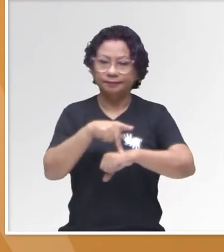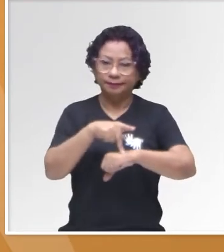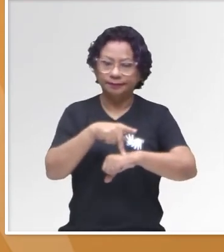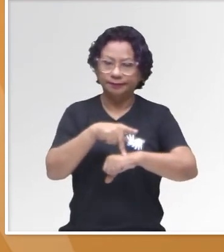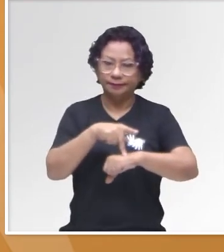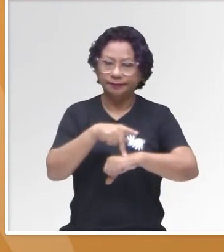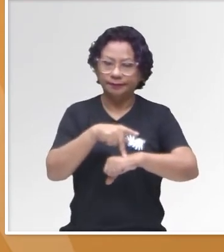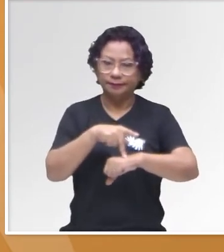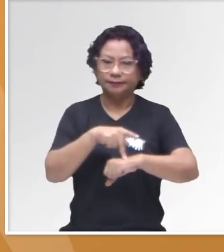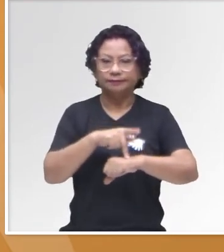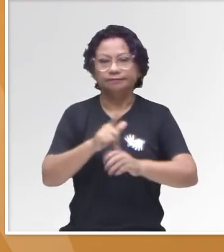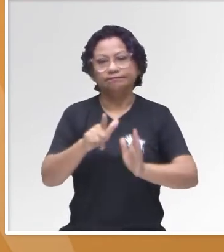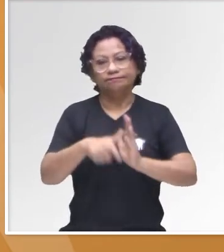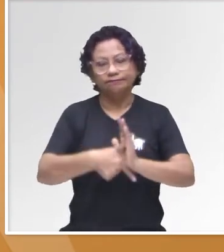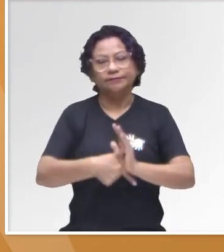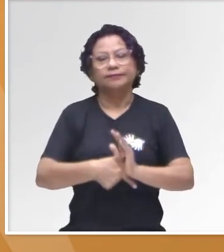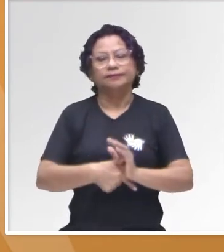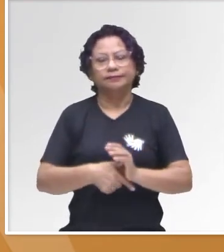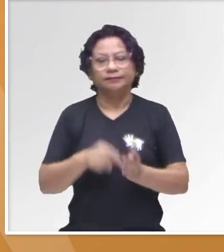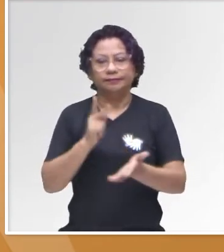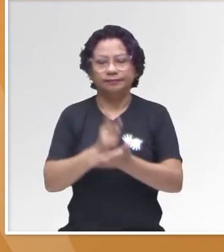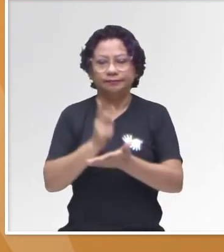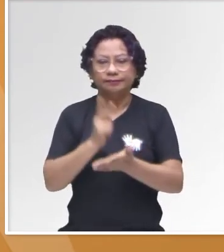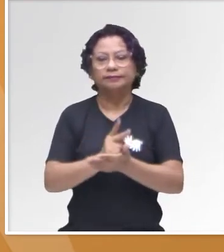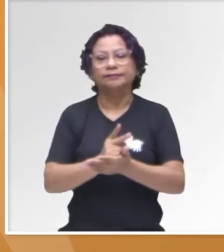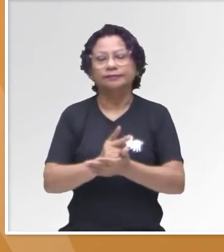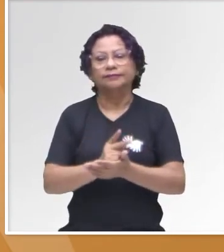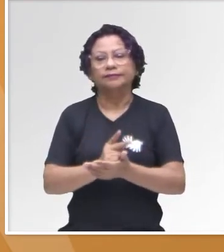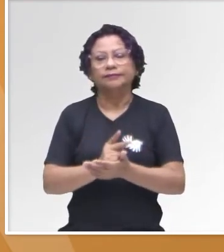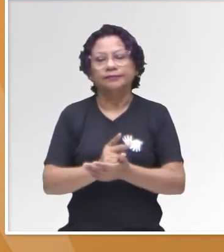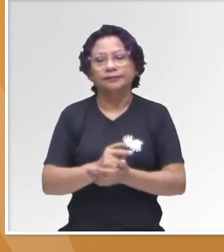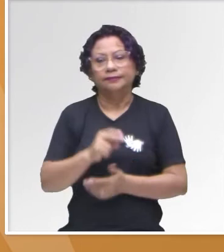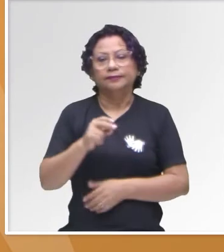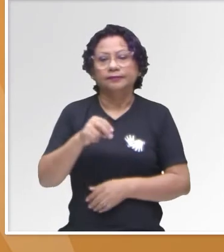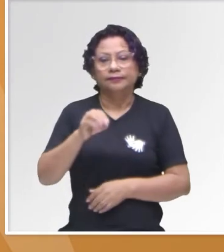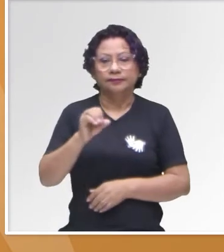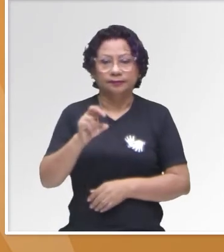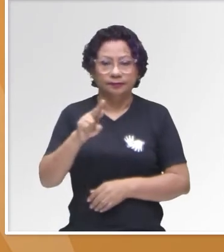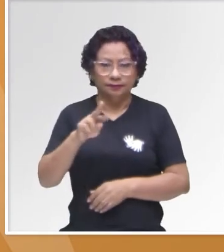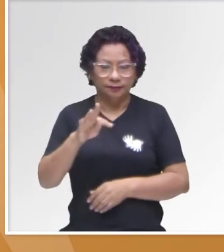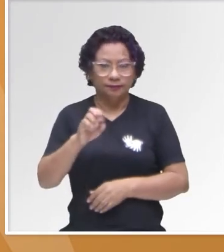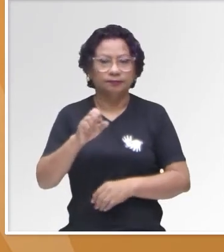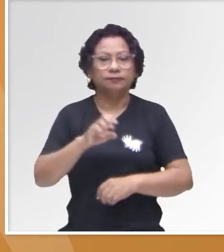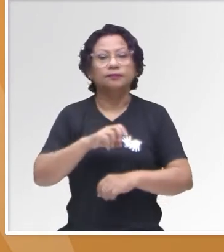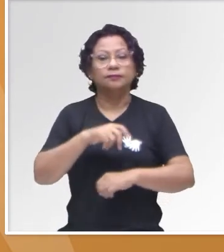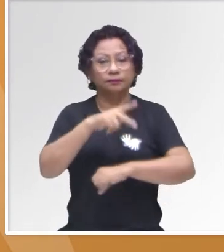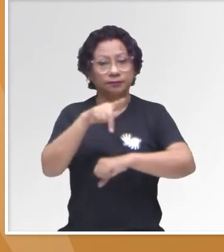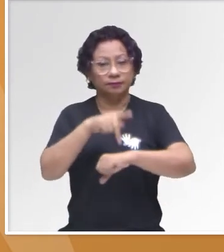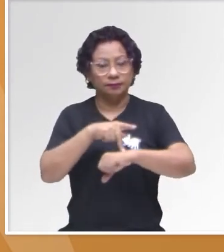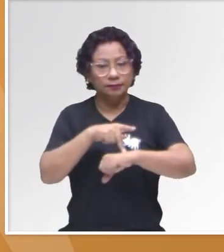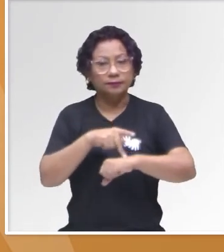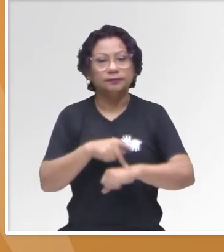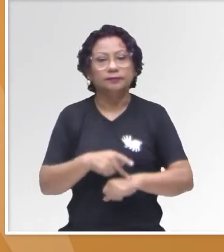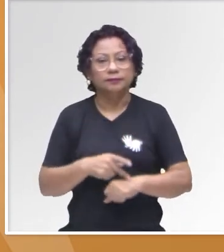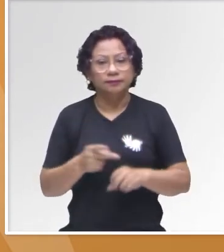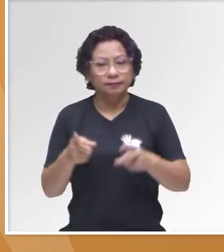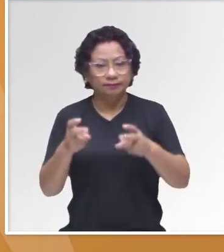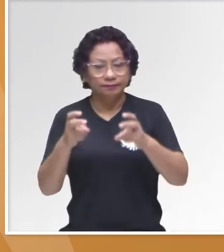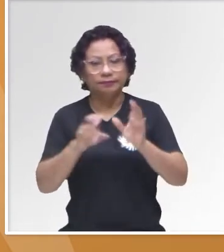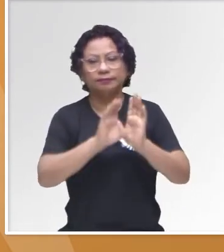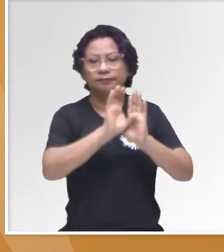do hemisfério norte. Aí temos os países emergentes, né, que a gente viu aí o conceito, e os